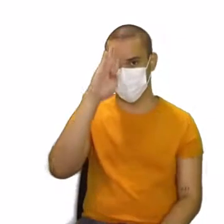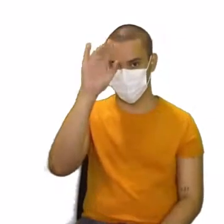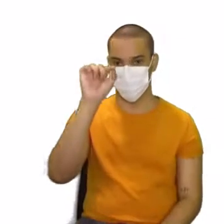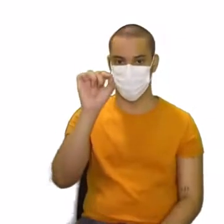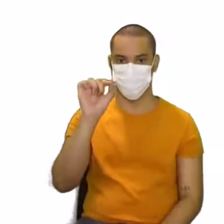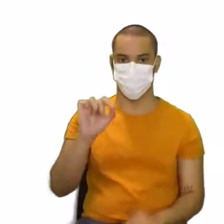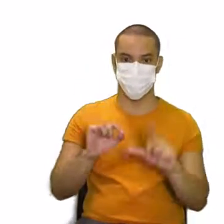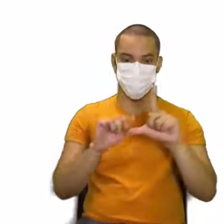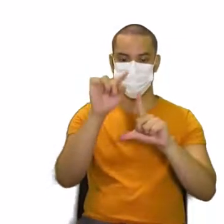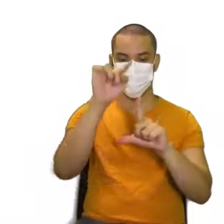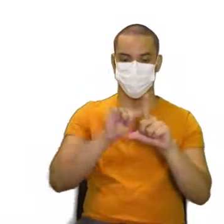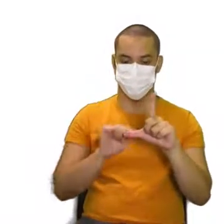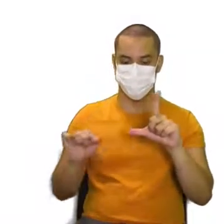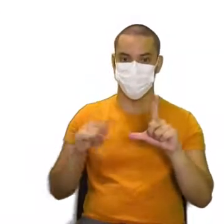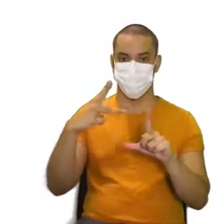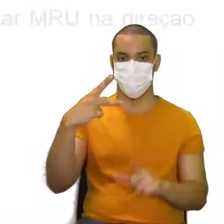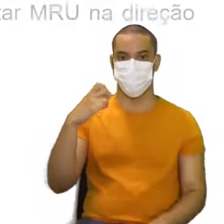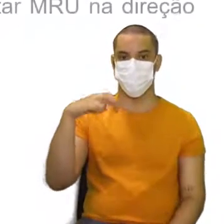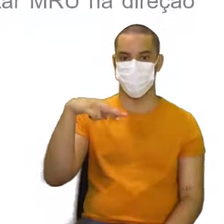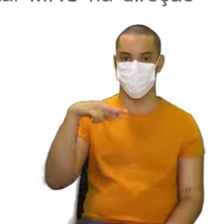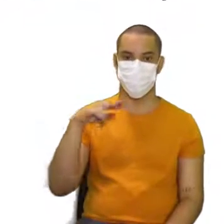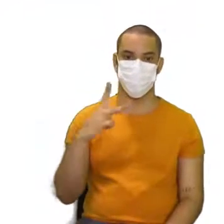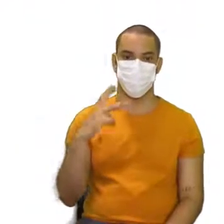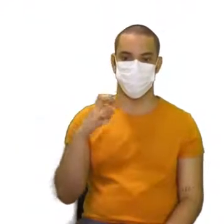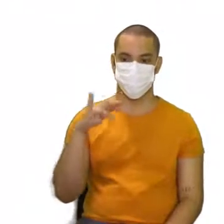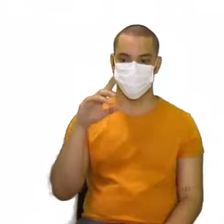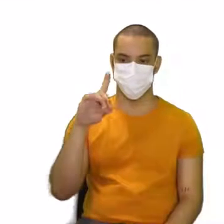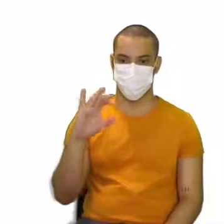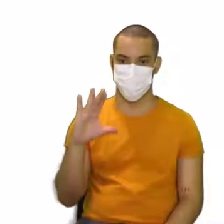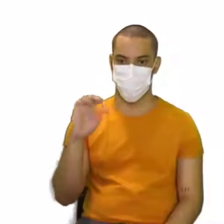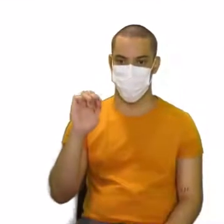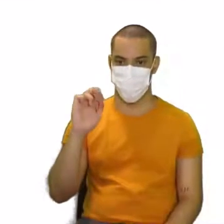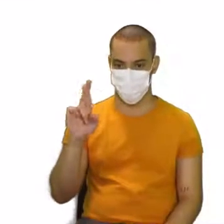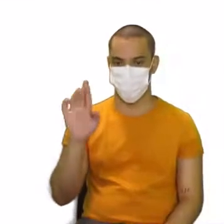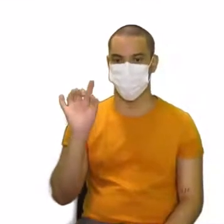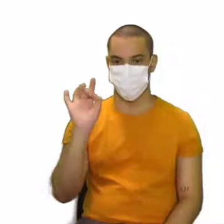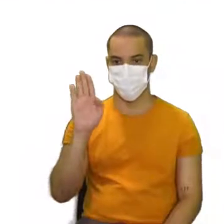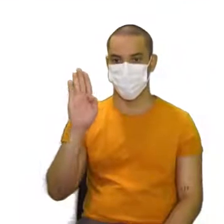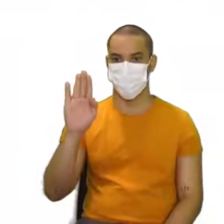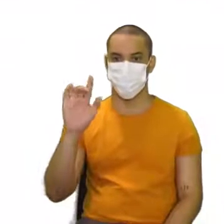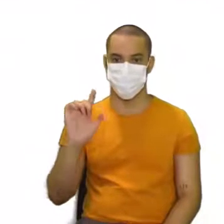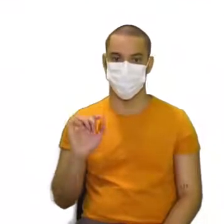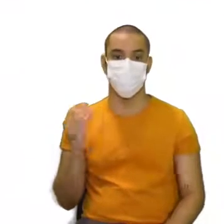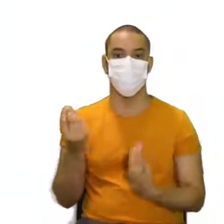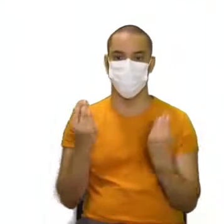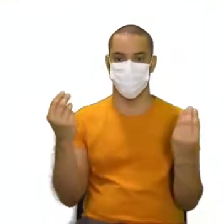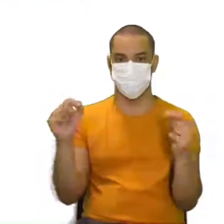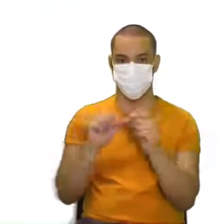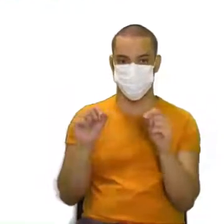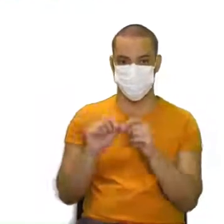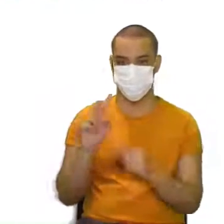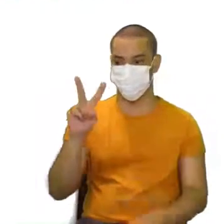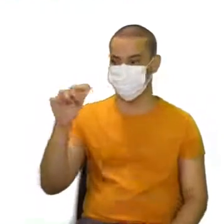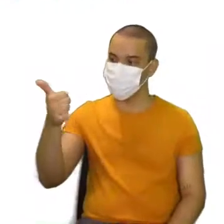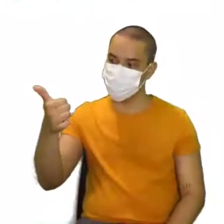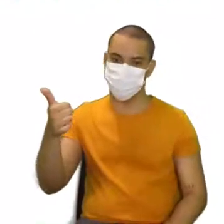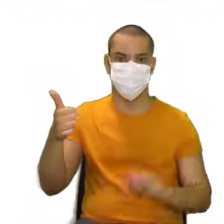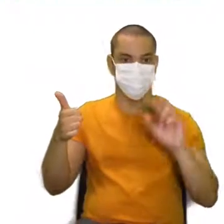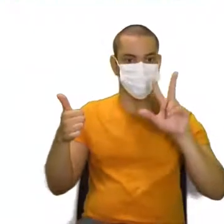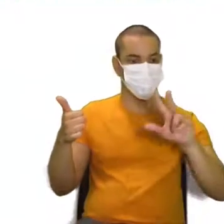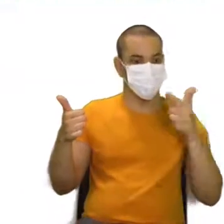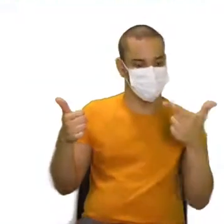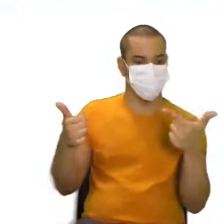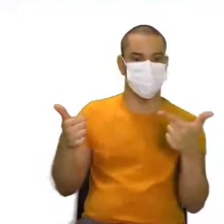ou seja as velocidades v1 e V2 a segunda componente ver um a carga tende a executar o movimento